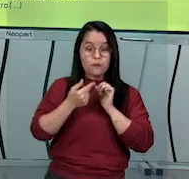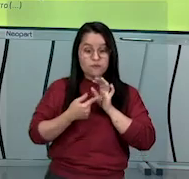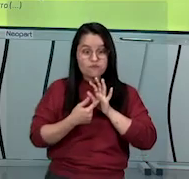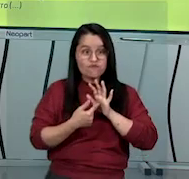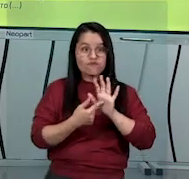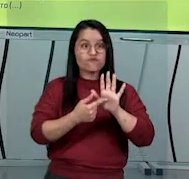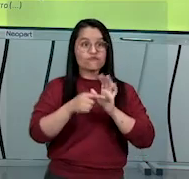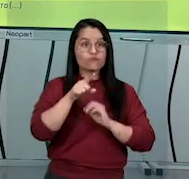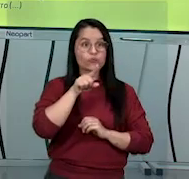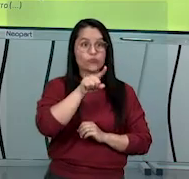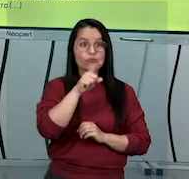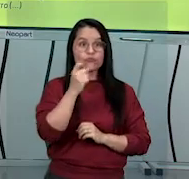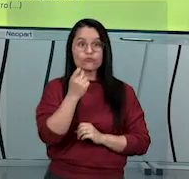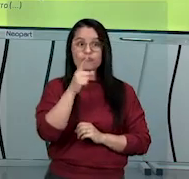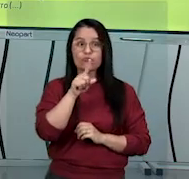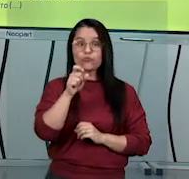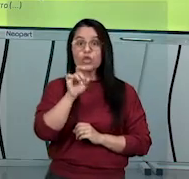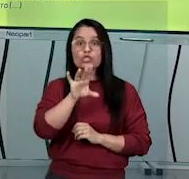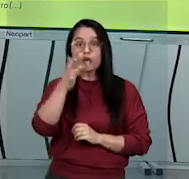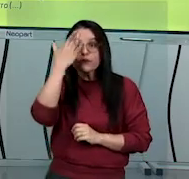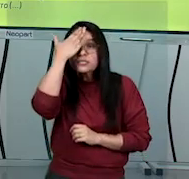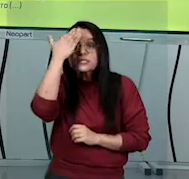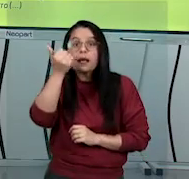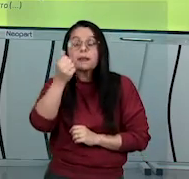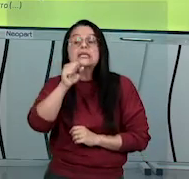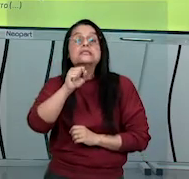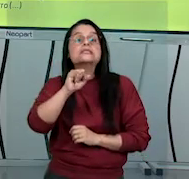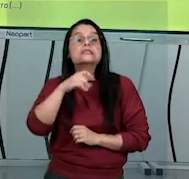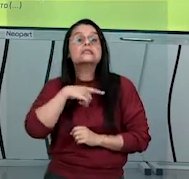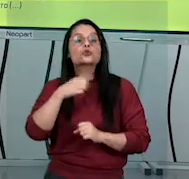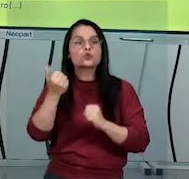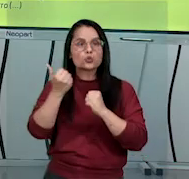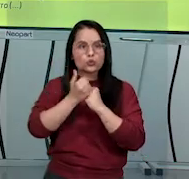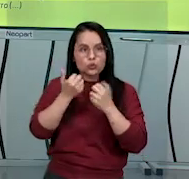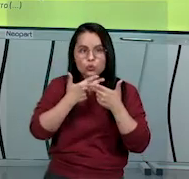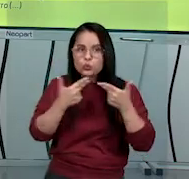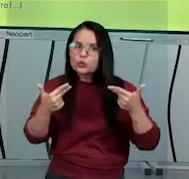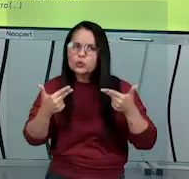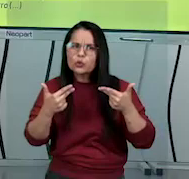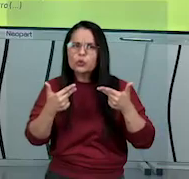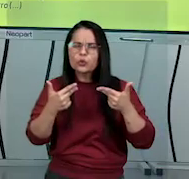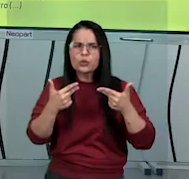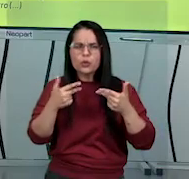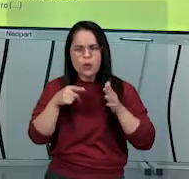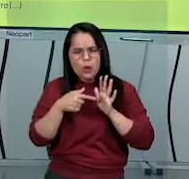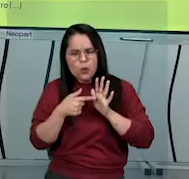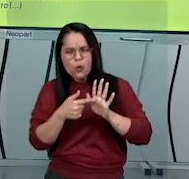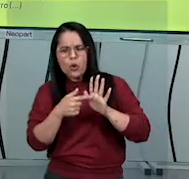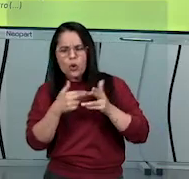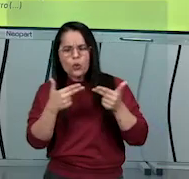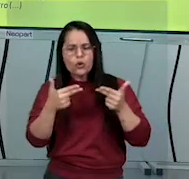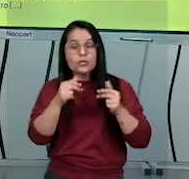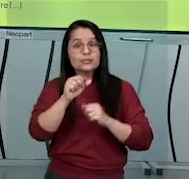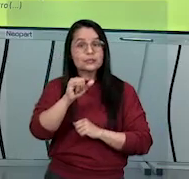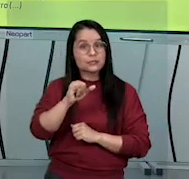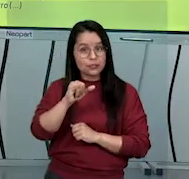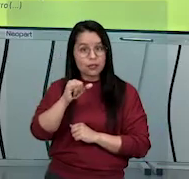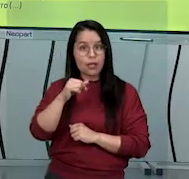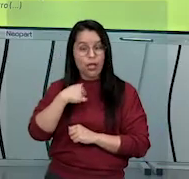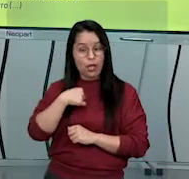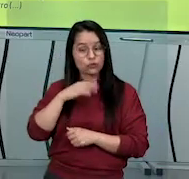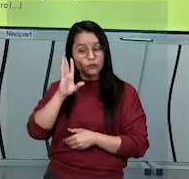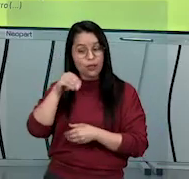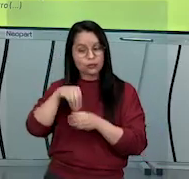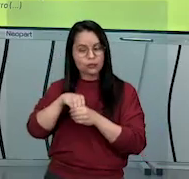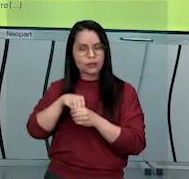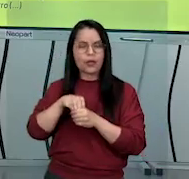indica, e só vou saber se ele está substituindo alguma coisa e indicando alguma coisa se eu estiver dentro